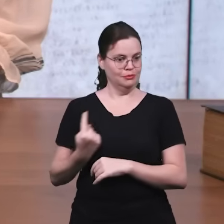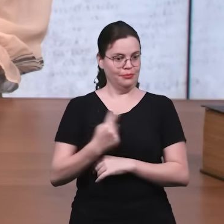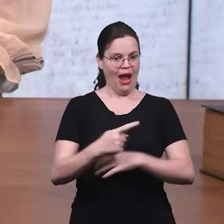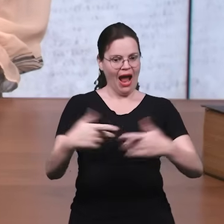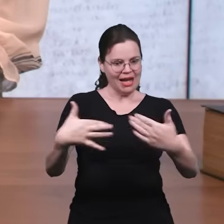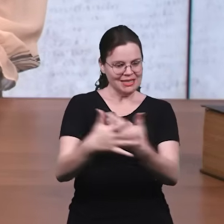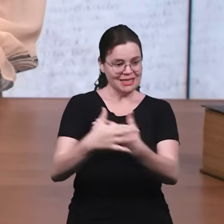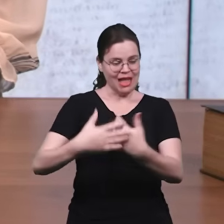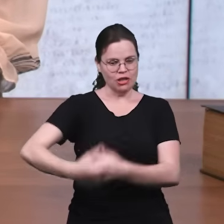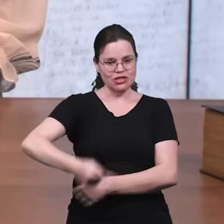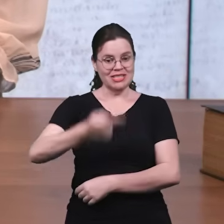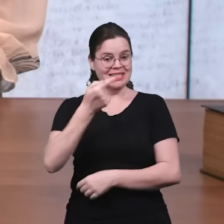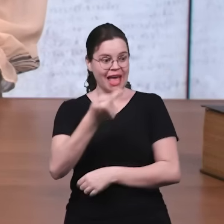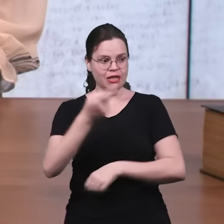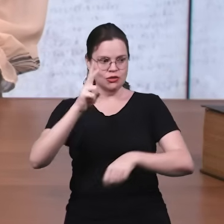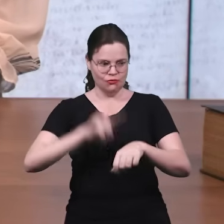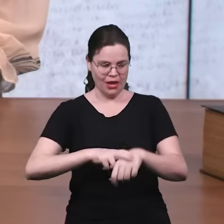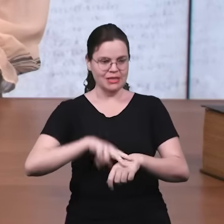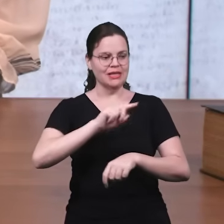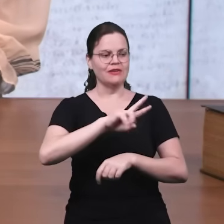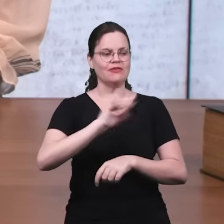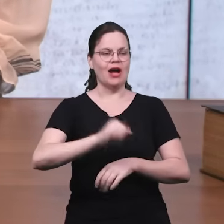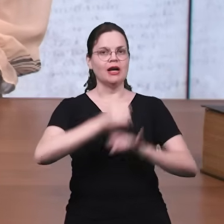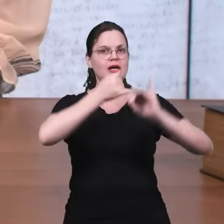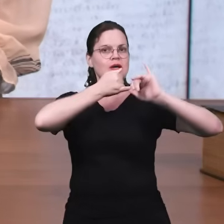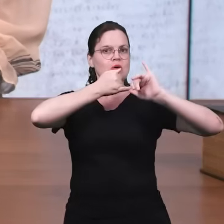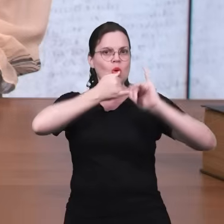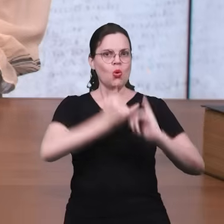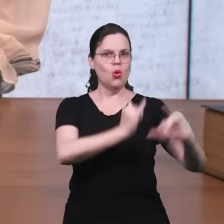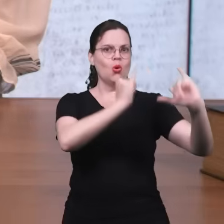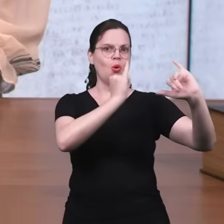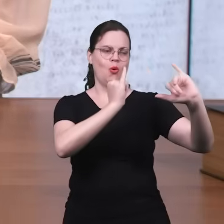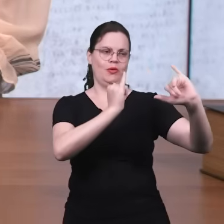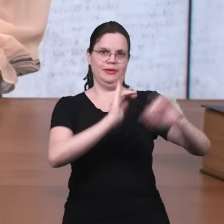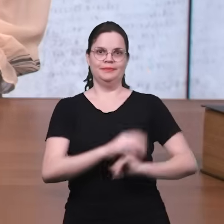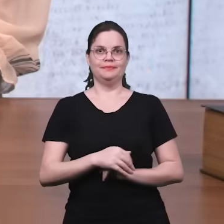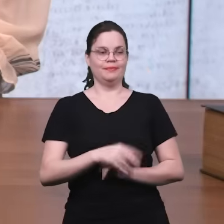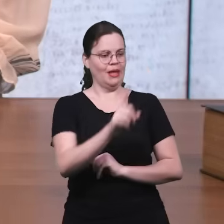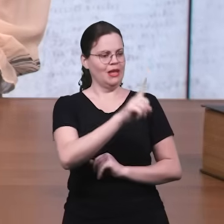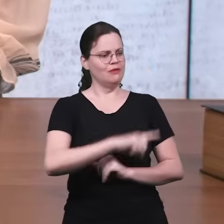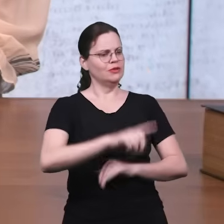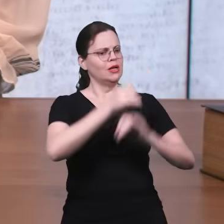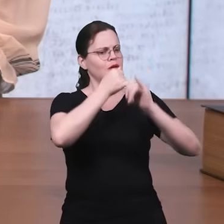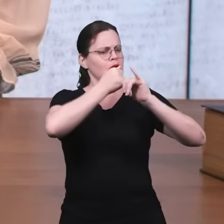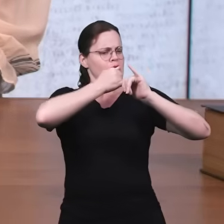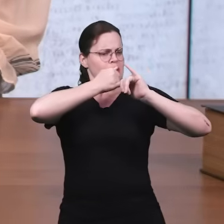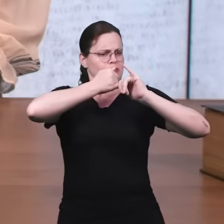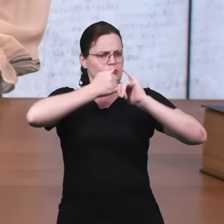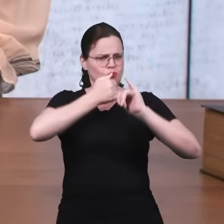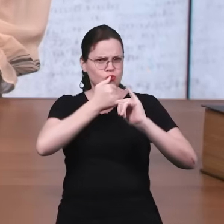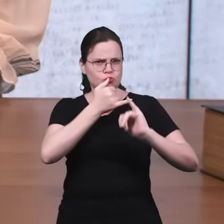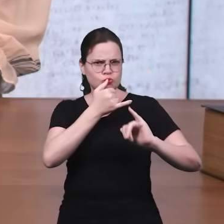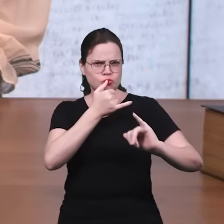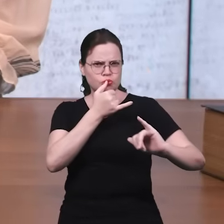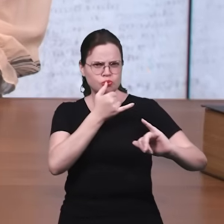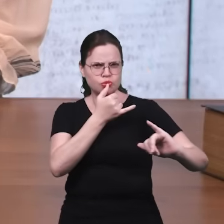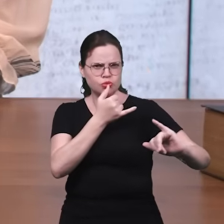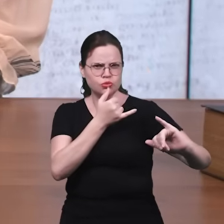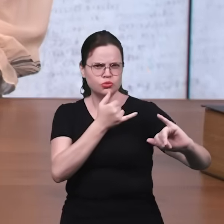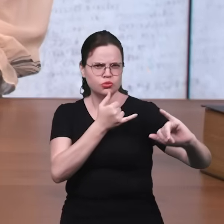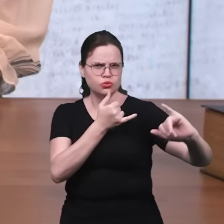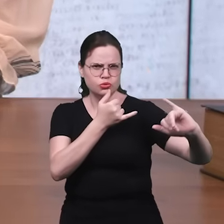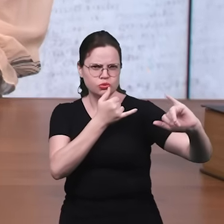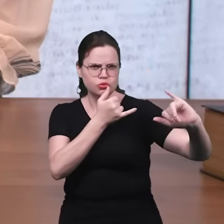sacerdotes tocarão as buzinas. E será que, tocando-se longamente a buzina de